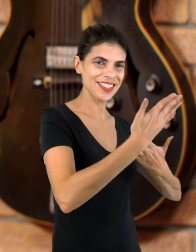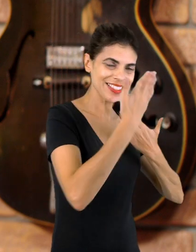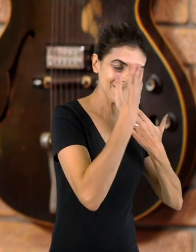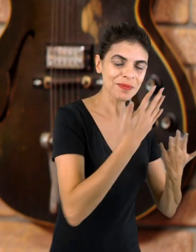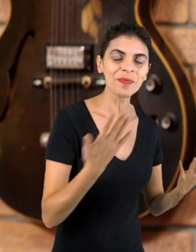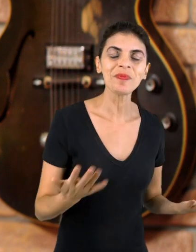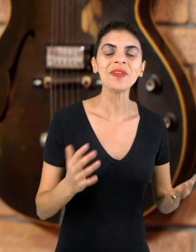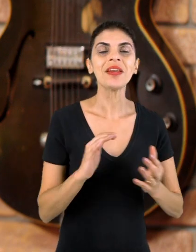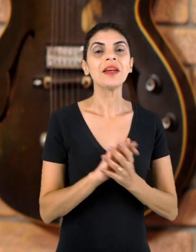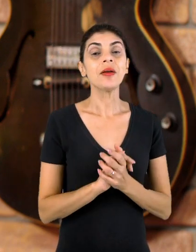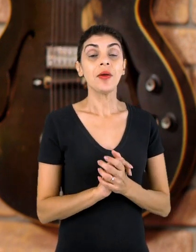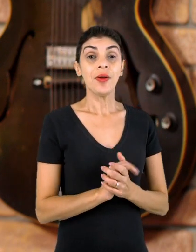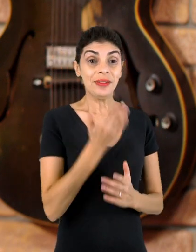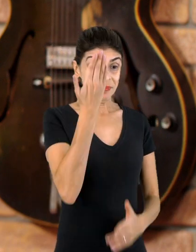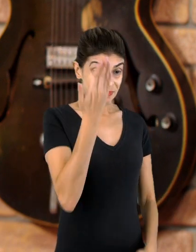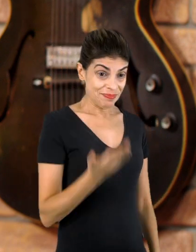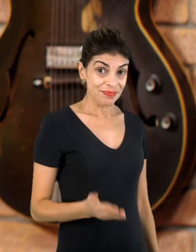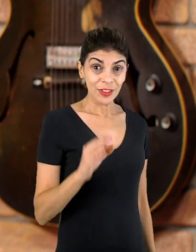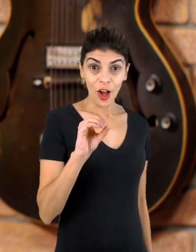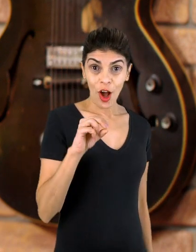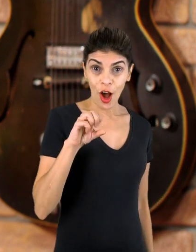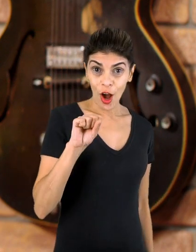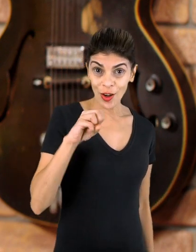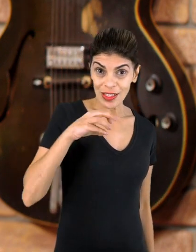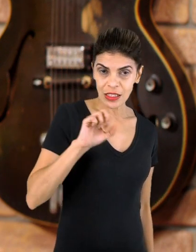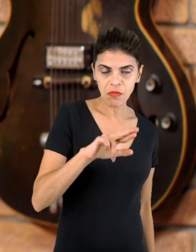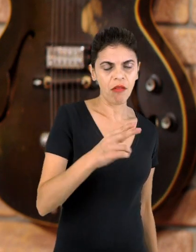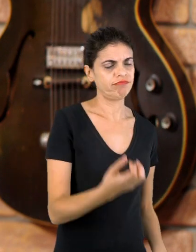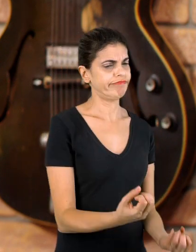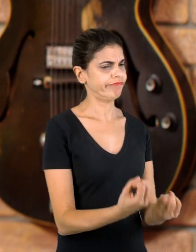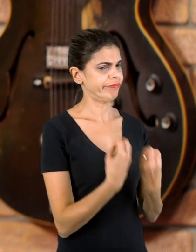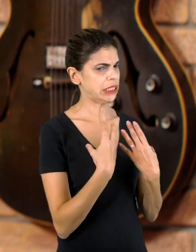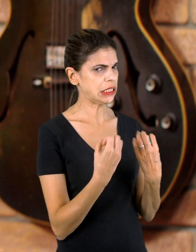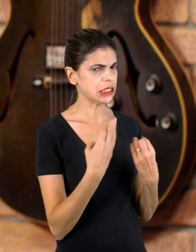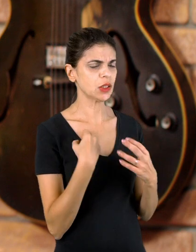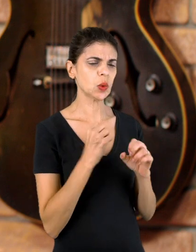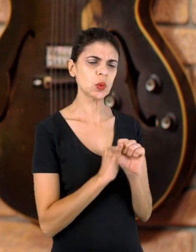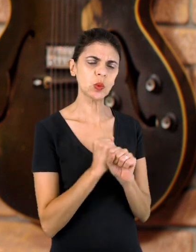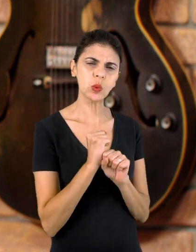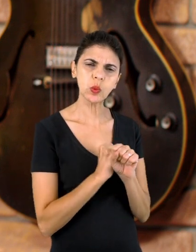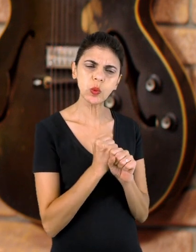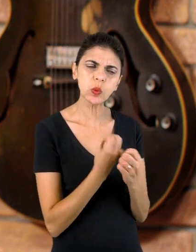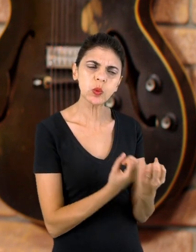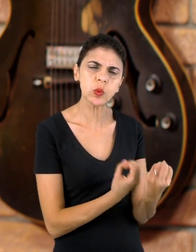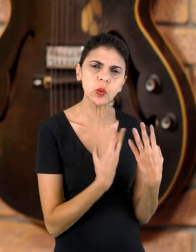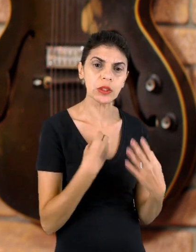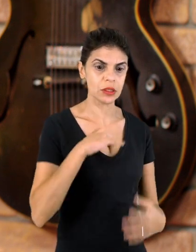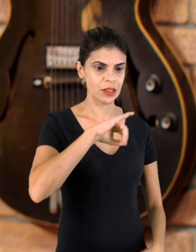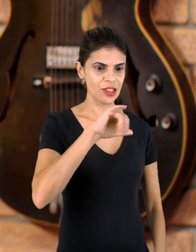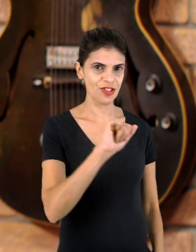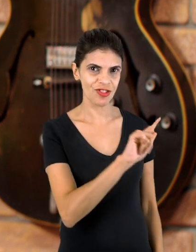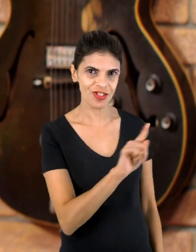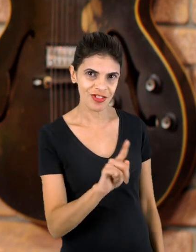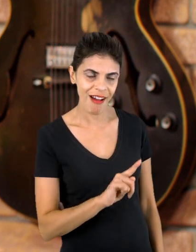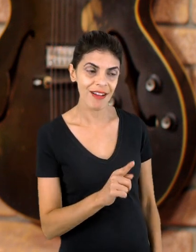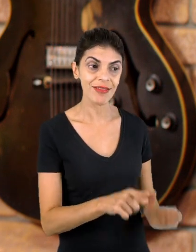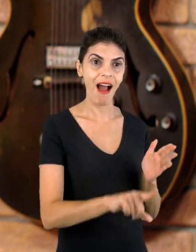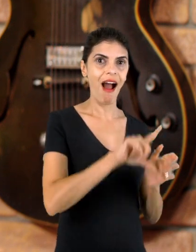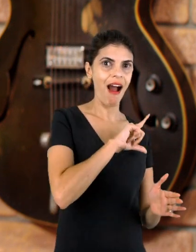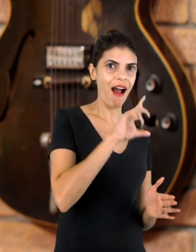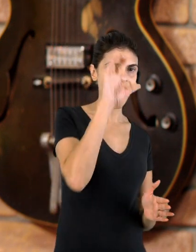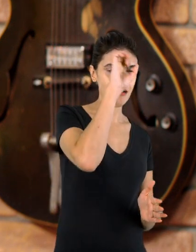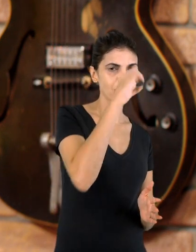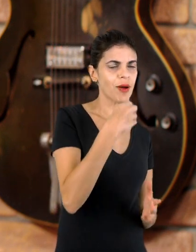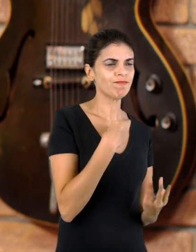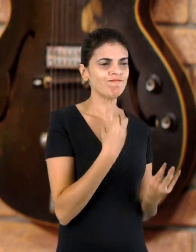né? Mas o Osmar, ele foi uma escola também. Eu costumo dizer que eu sou uma cantora antes dele, uma cantora de jazz antes dele e depois. Porque